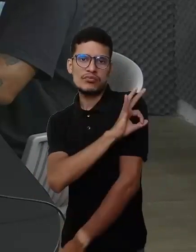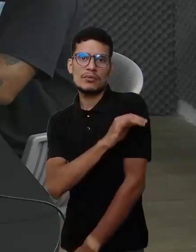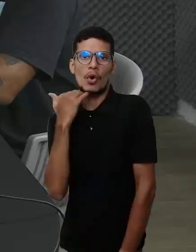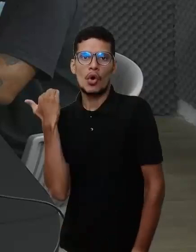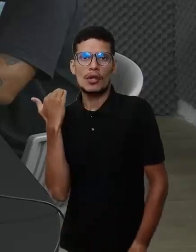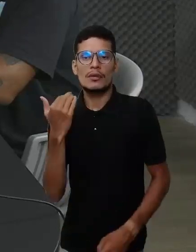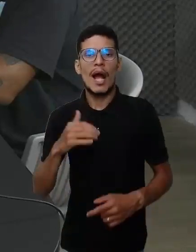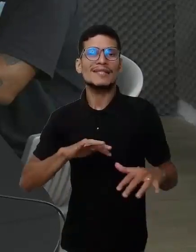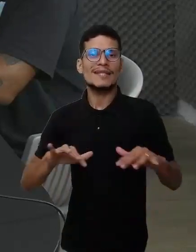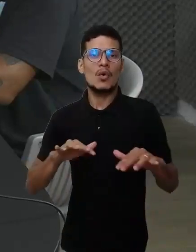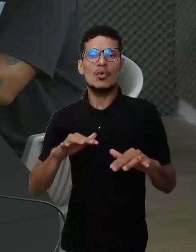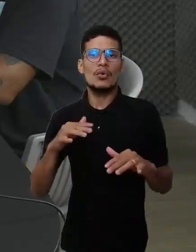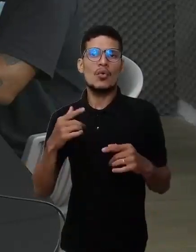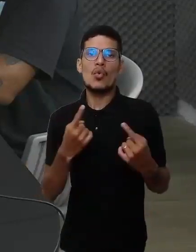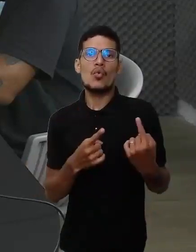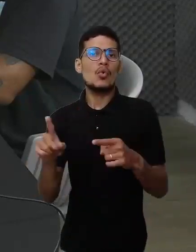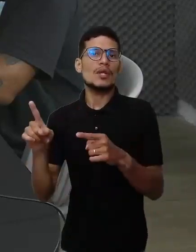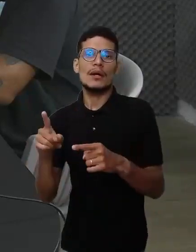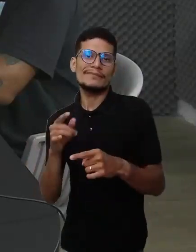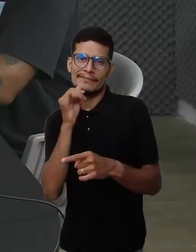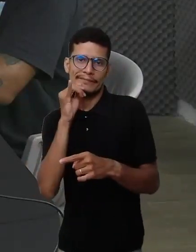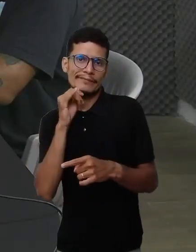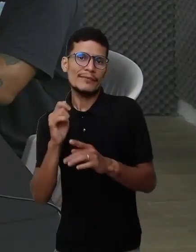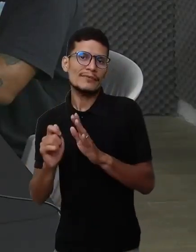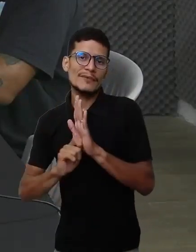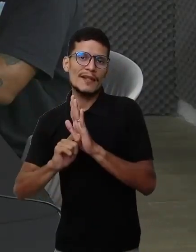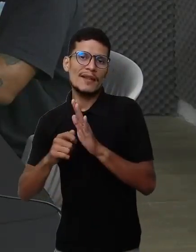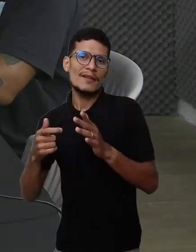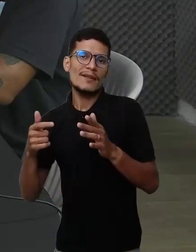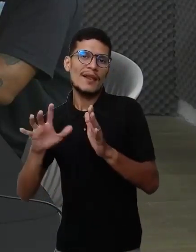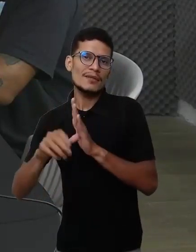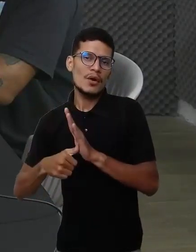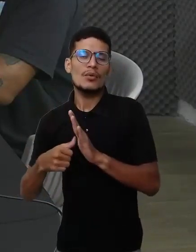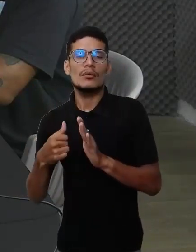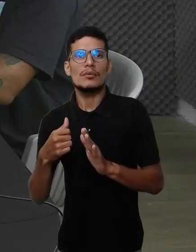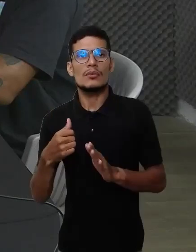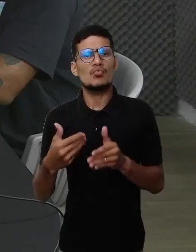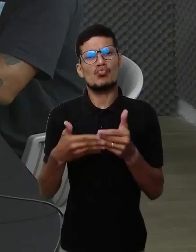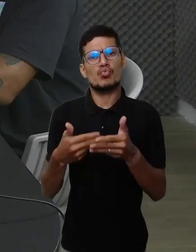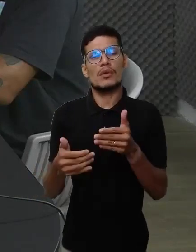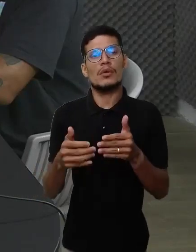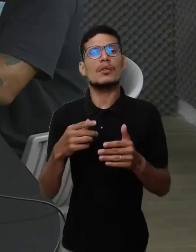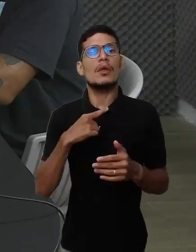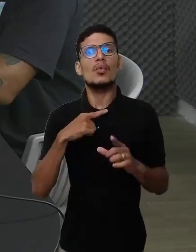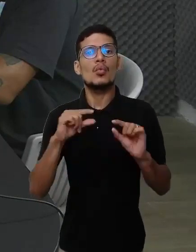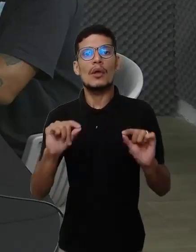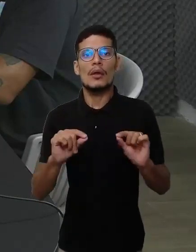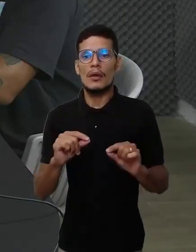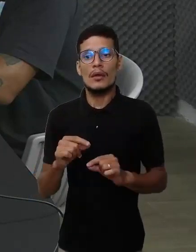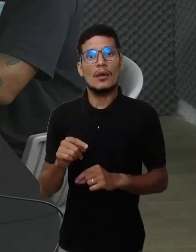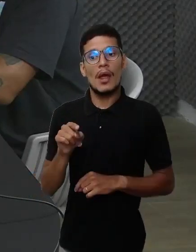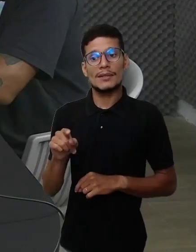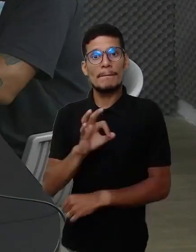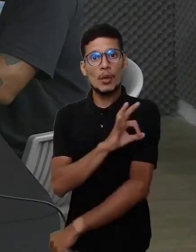ação contra, enfim, um traficante ou o que quer que seja, e aí muitas vezes se estabelece que aquela polícia